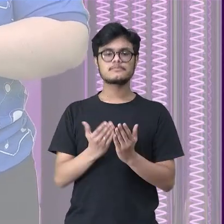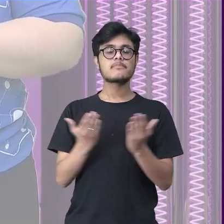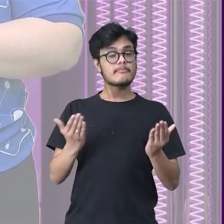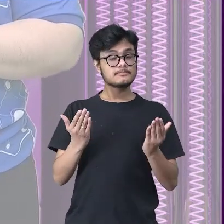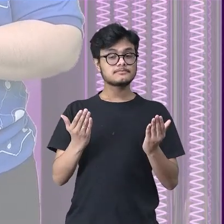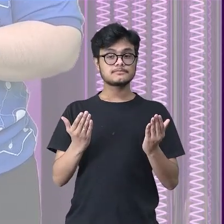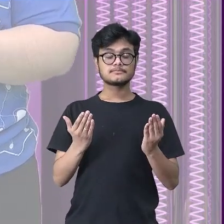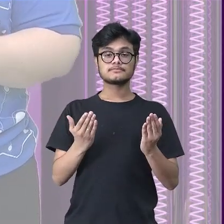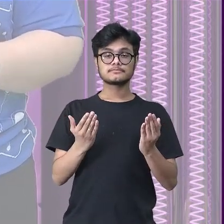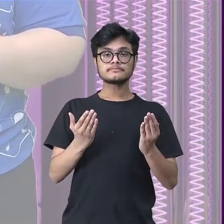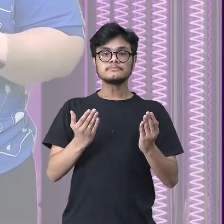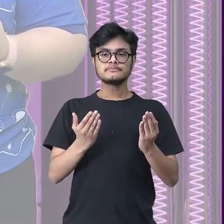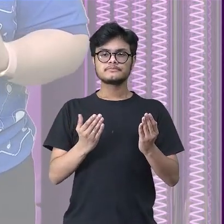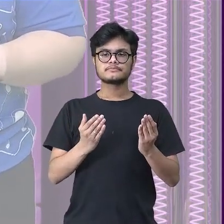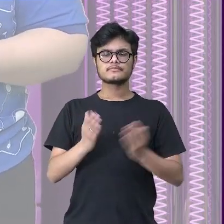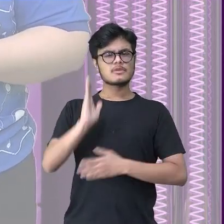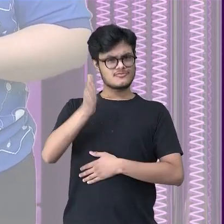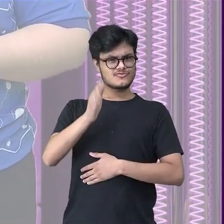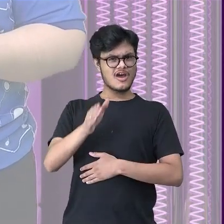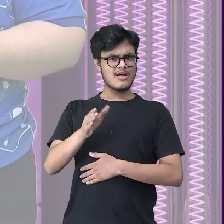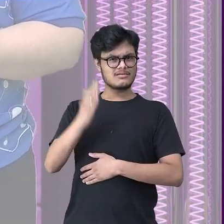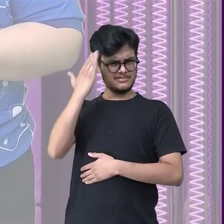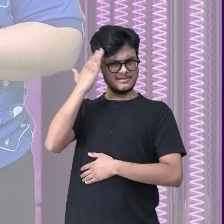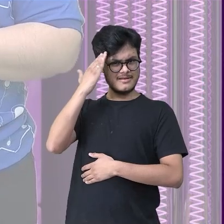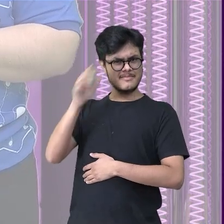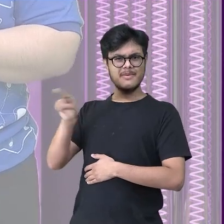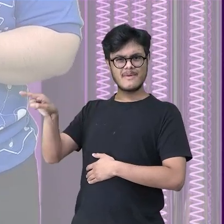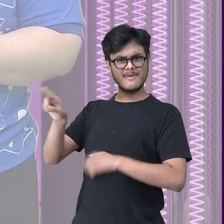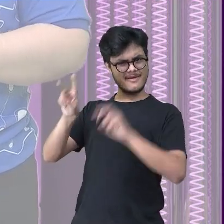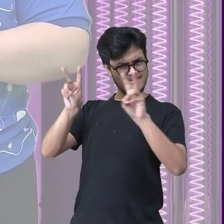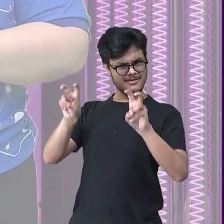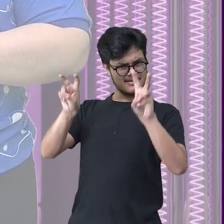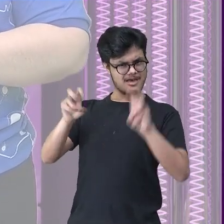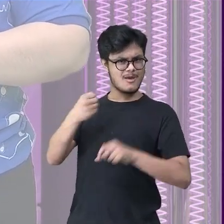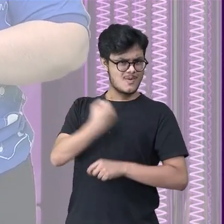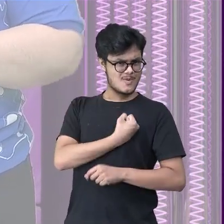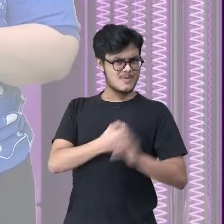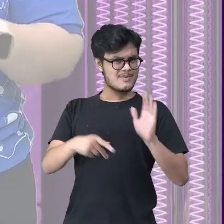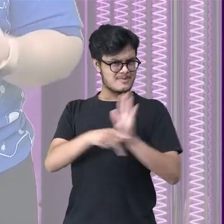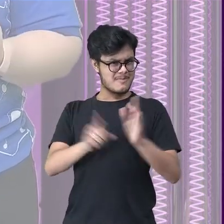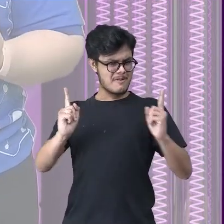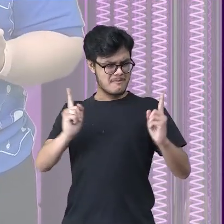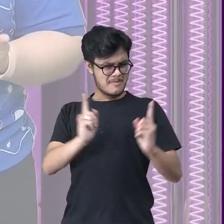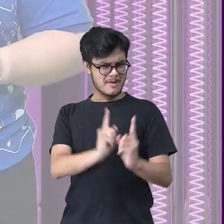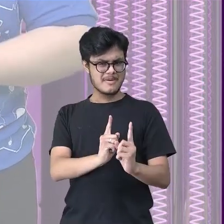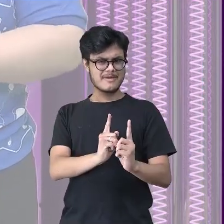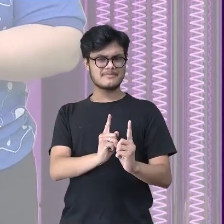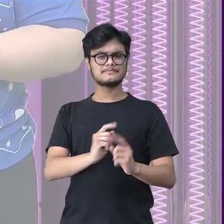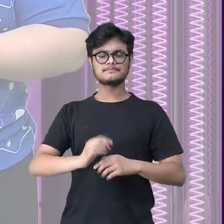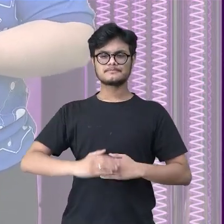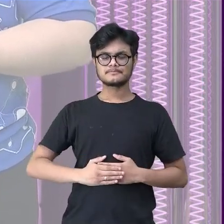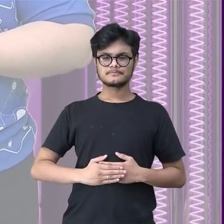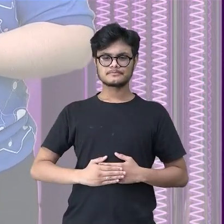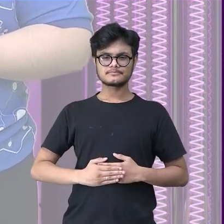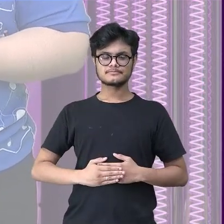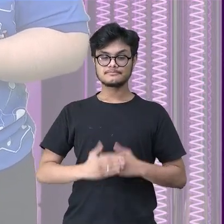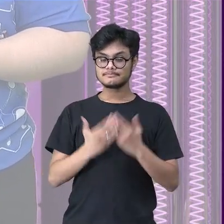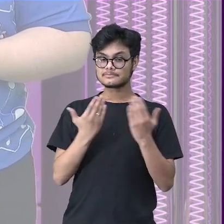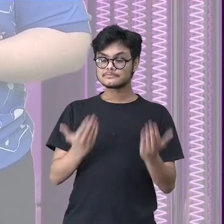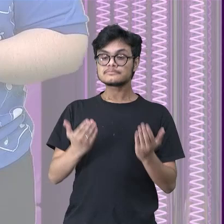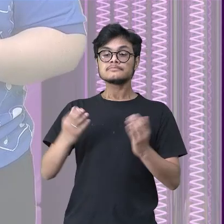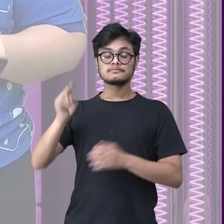já tinha ouvido falar aí nessa unidade de medida, o micrômetro? Olha só, ele